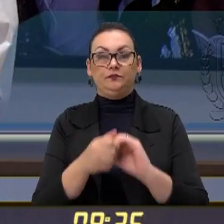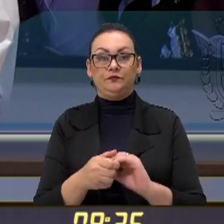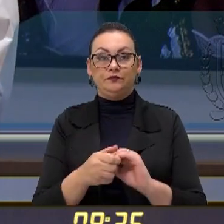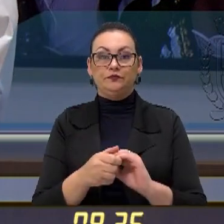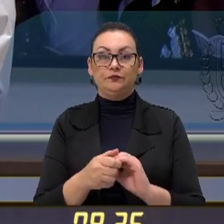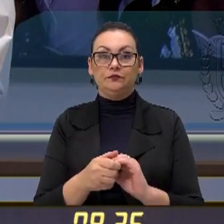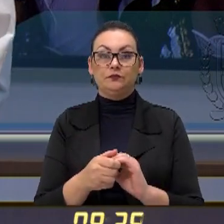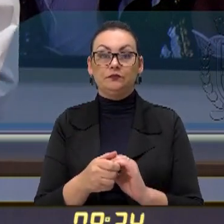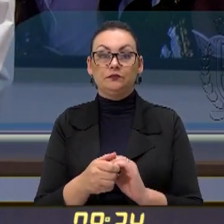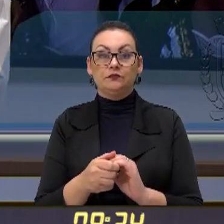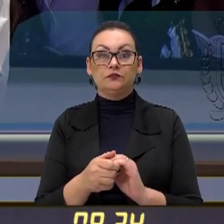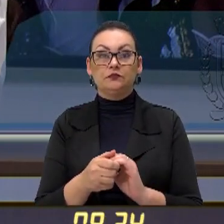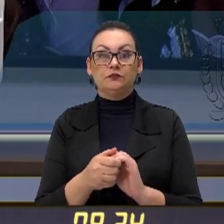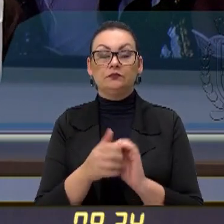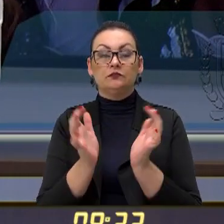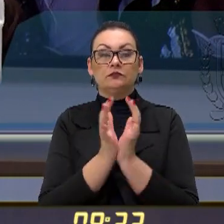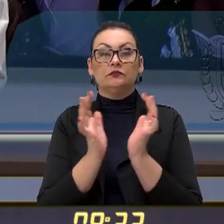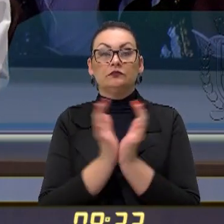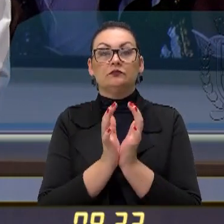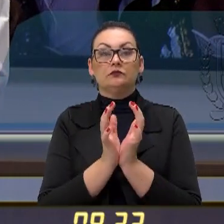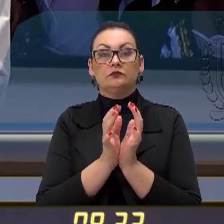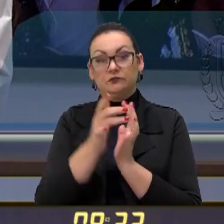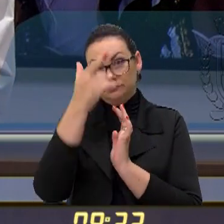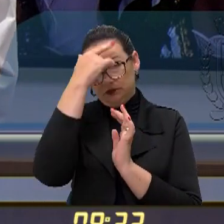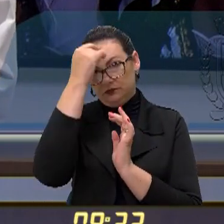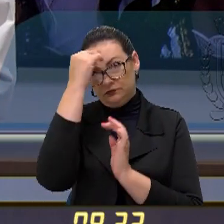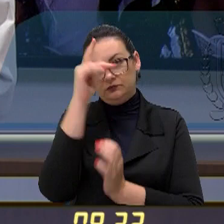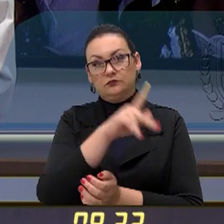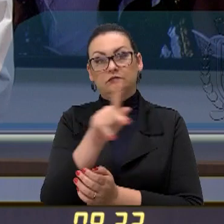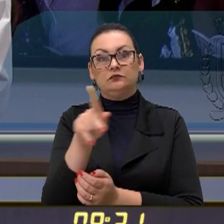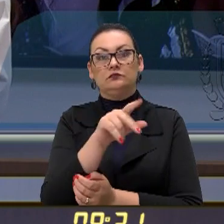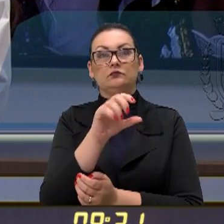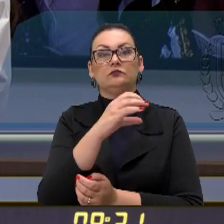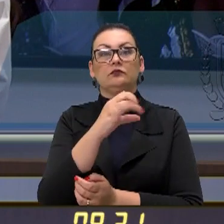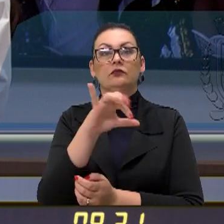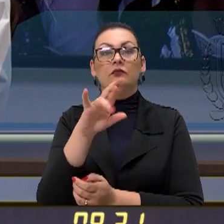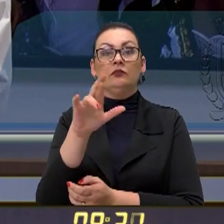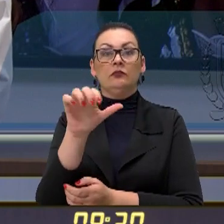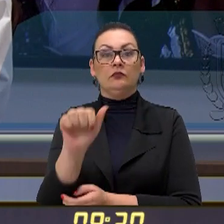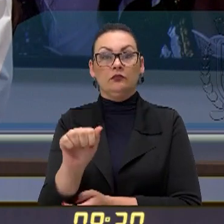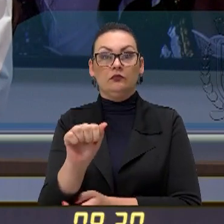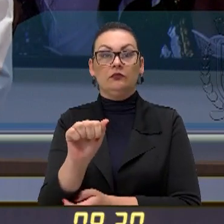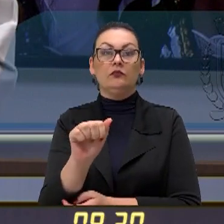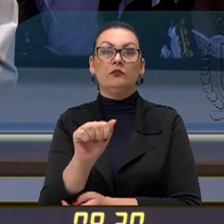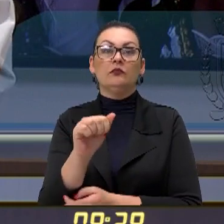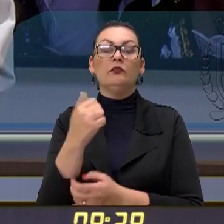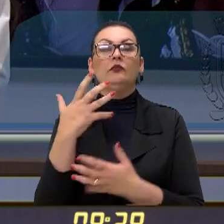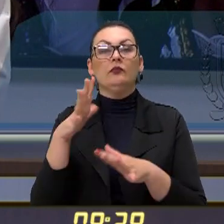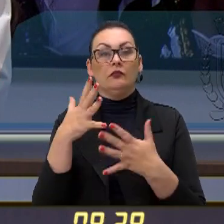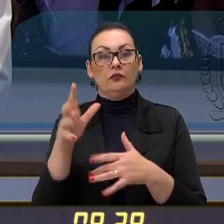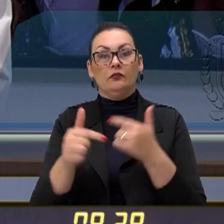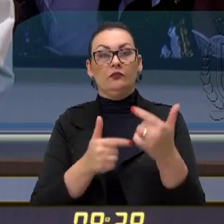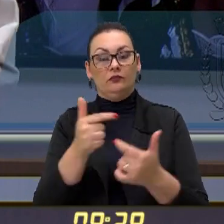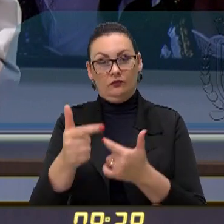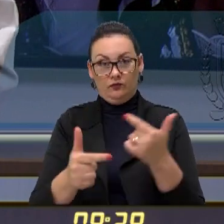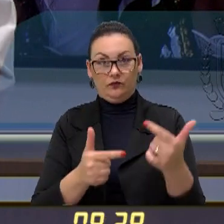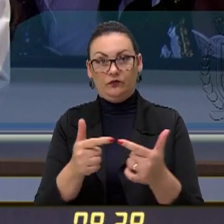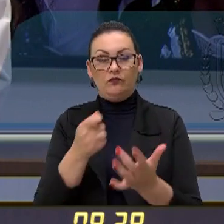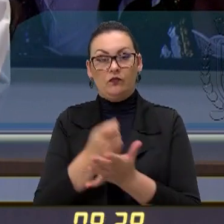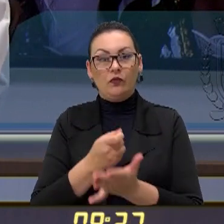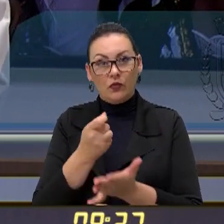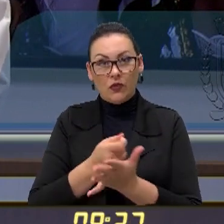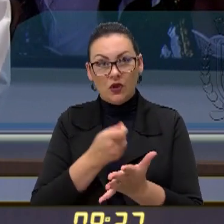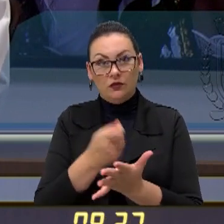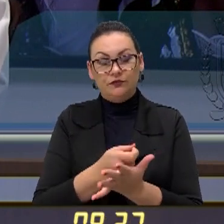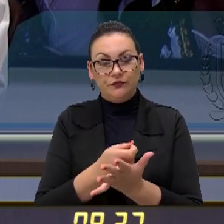cumprimentar minha colega de faculdade, professora Cira Kaufmann. Parabéns pelo seu trabalho e pela sua